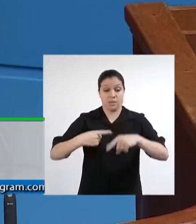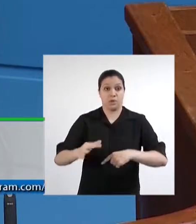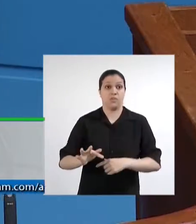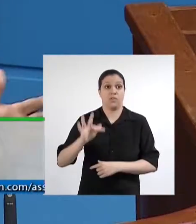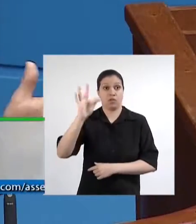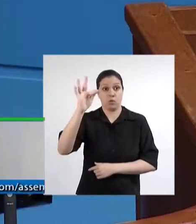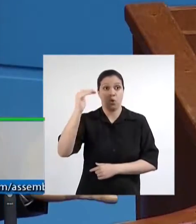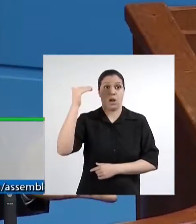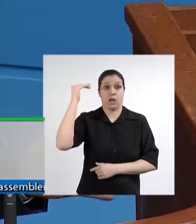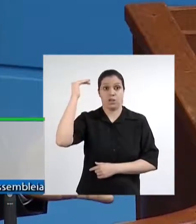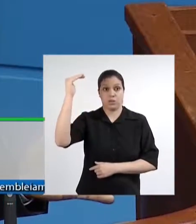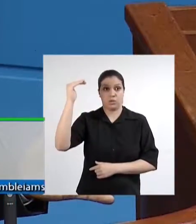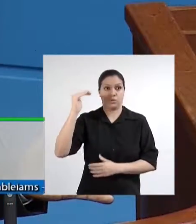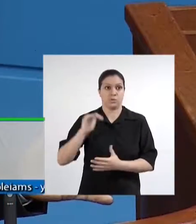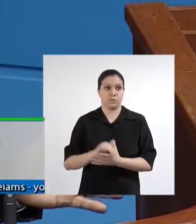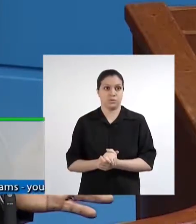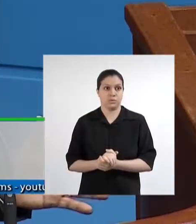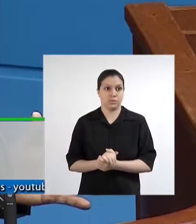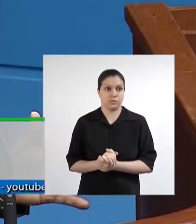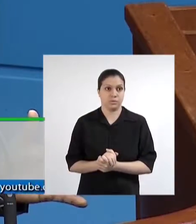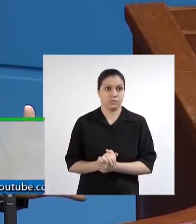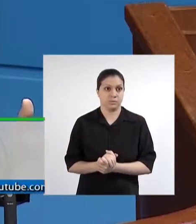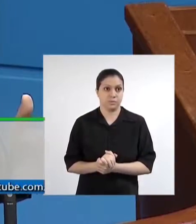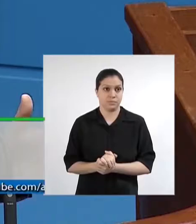não venha se desviar dele.